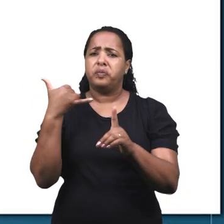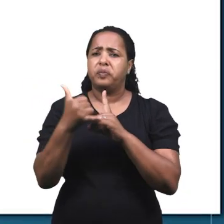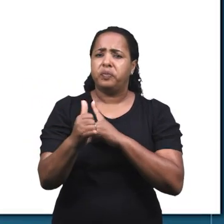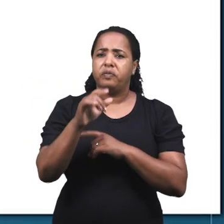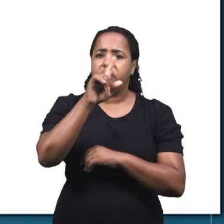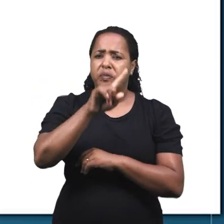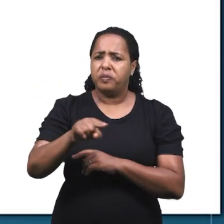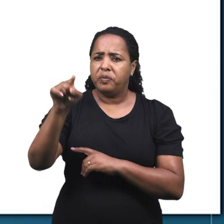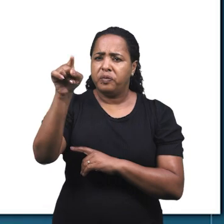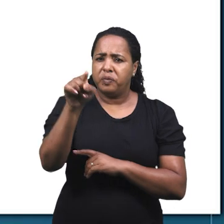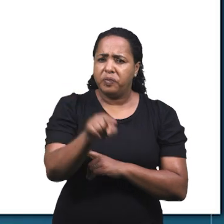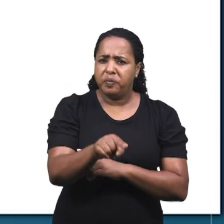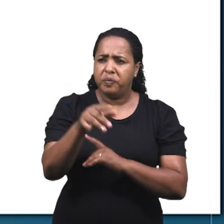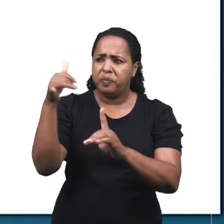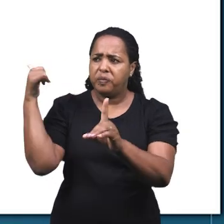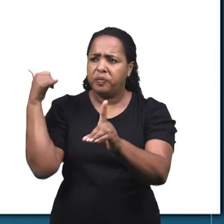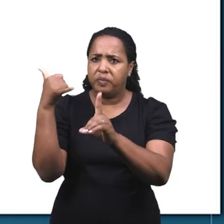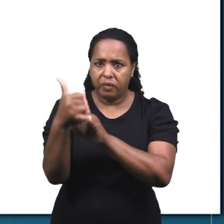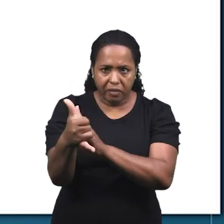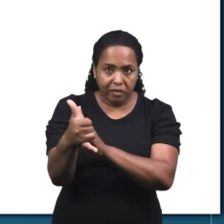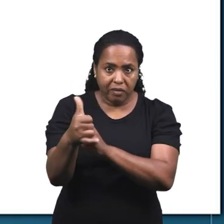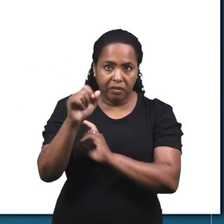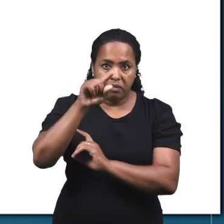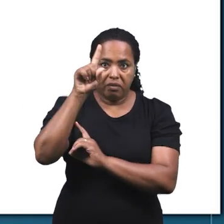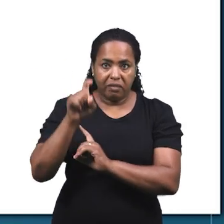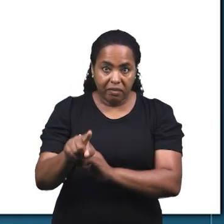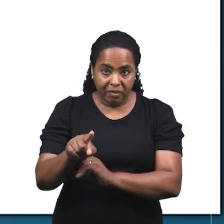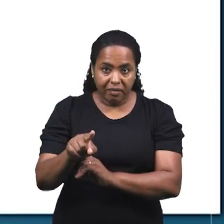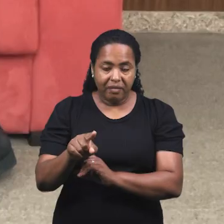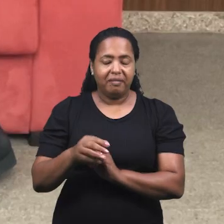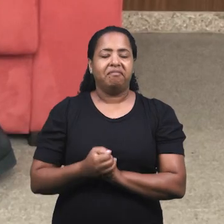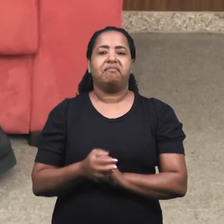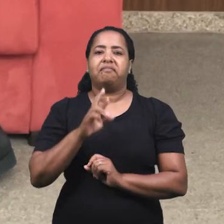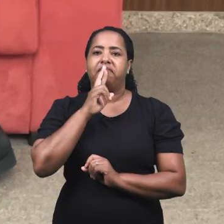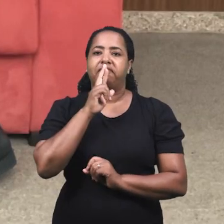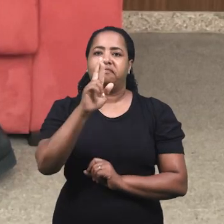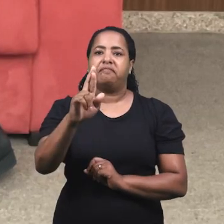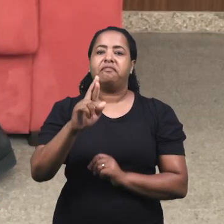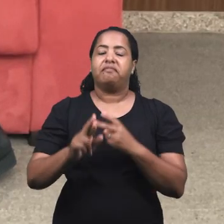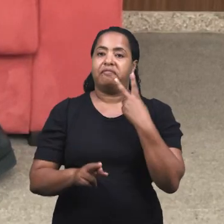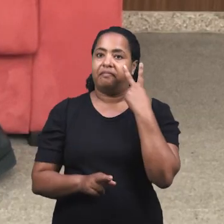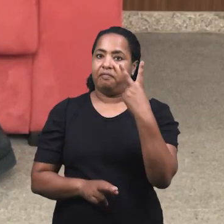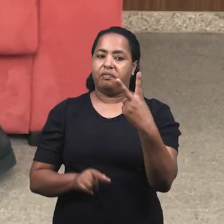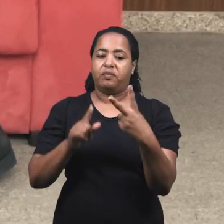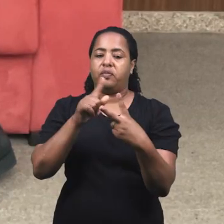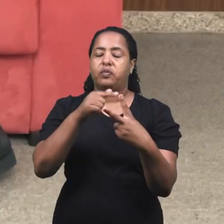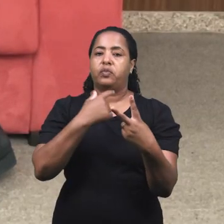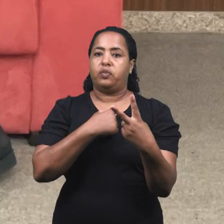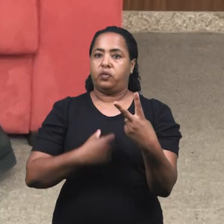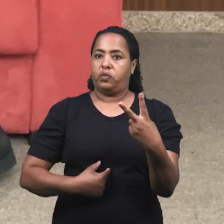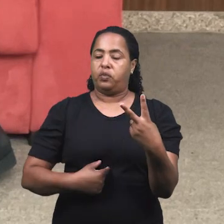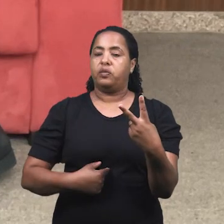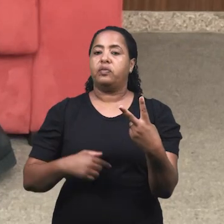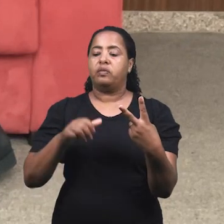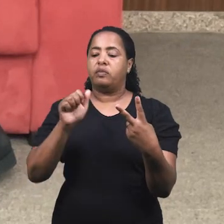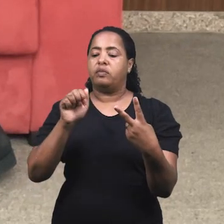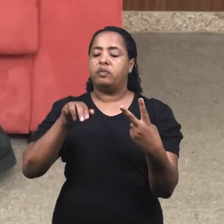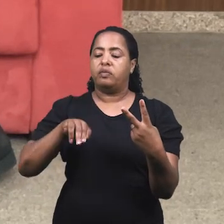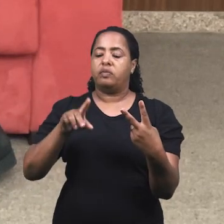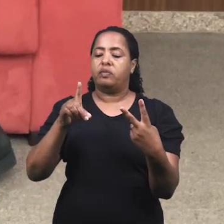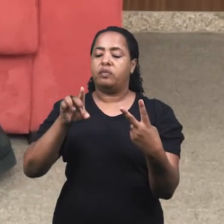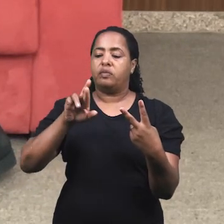do profeta anula a profecia? Nós temos duas respostas. Do obreiro